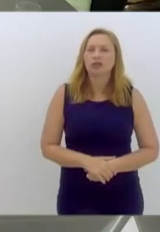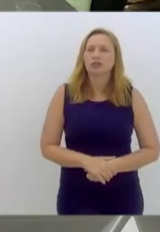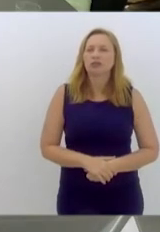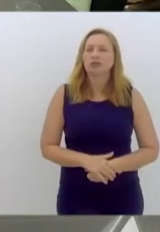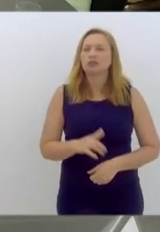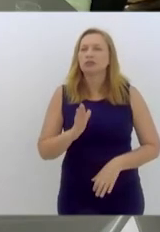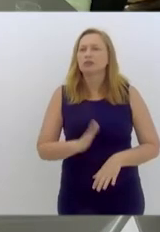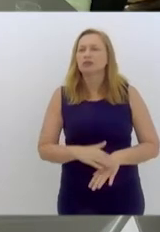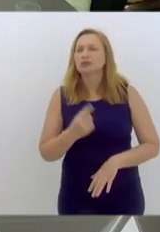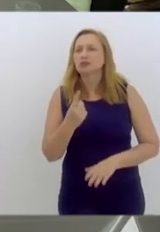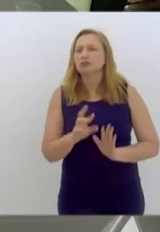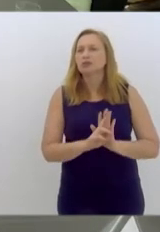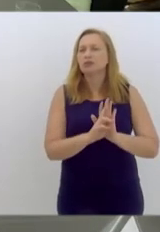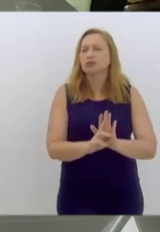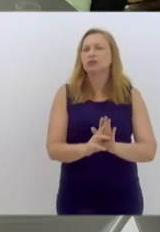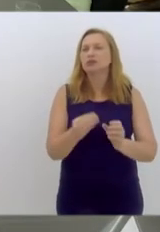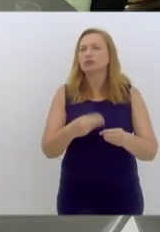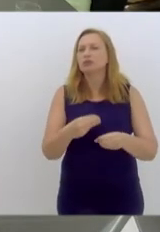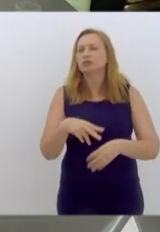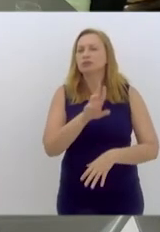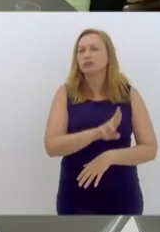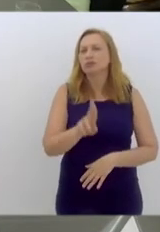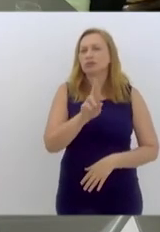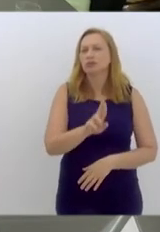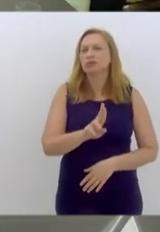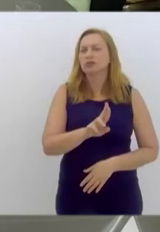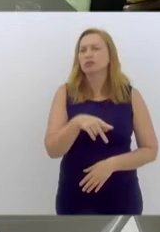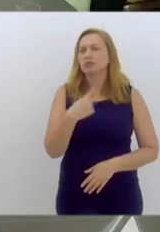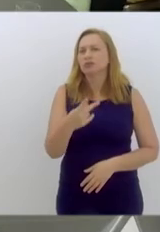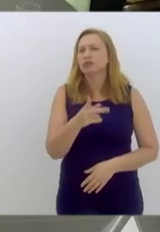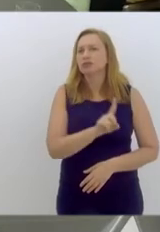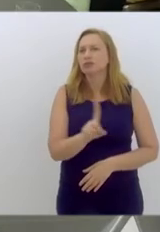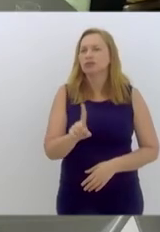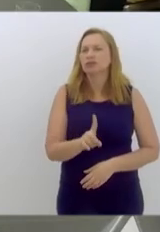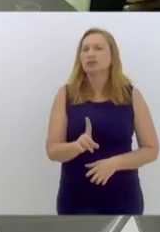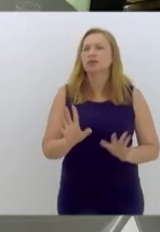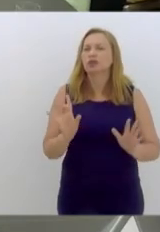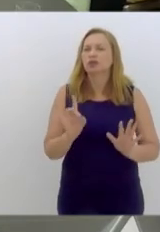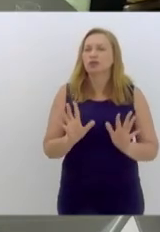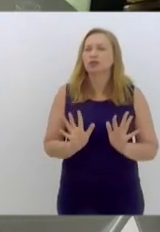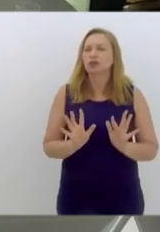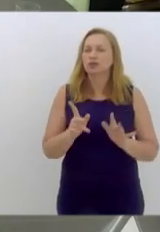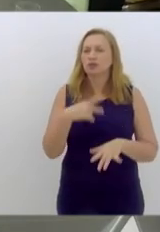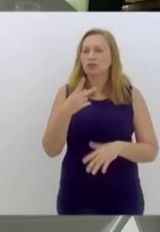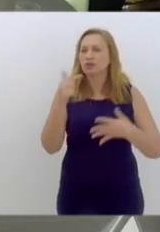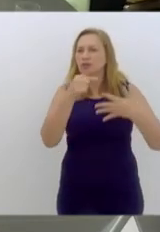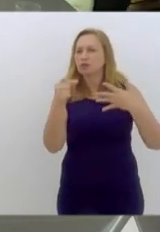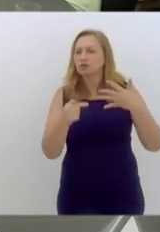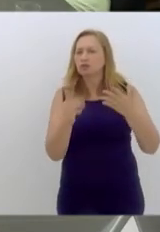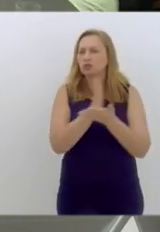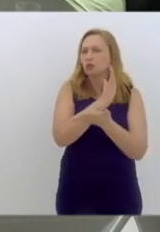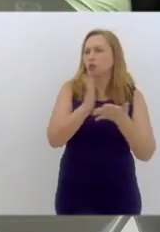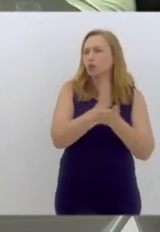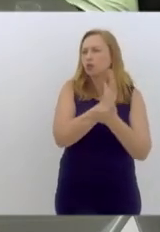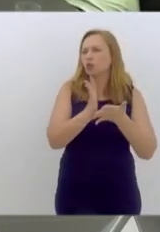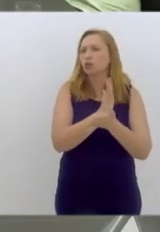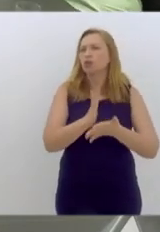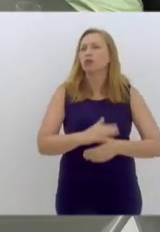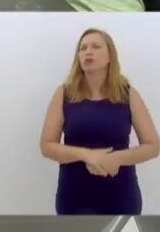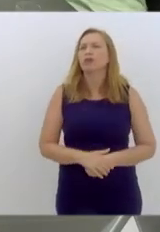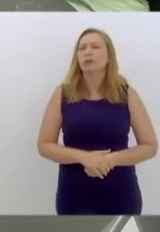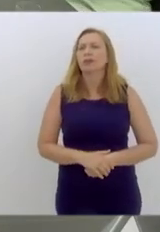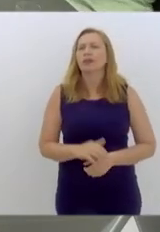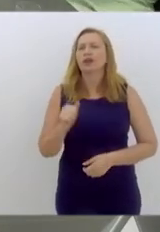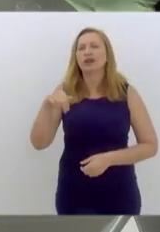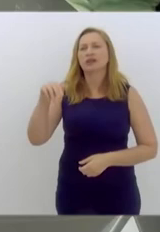algum representante do município quer fazer uso da palavra? Não. Então, eu só quero pontuar alguns elementos. Primeiro, Ana